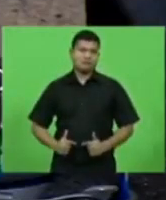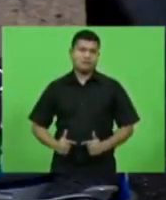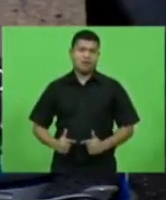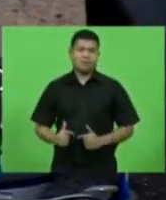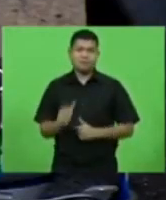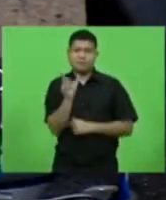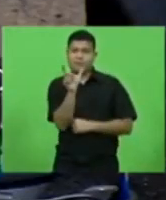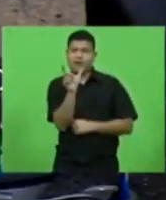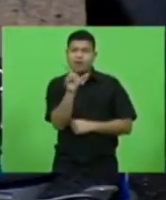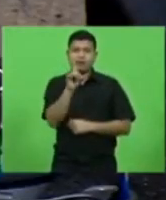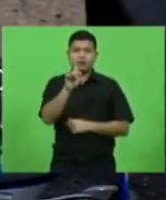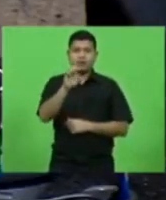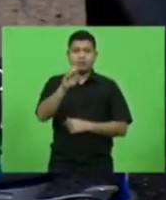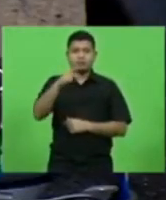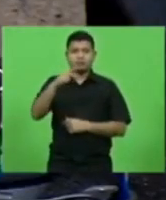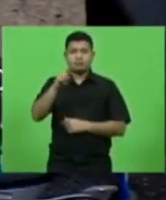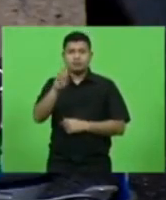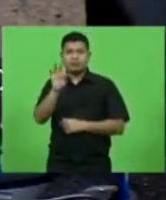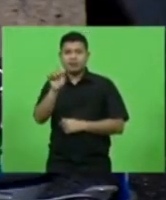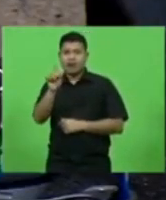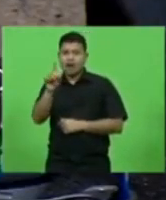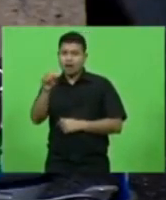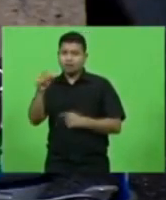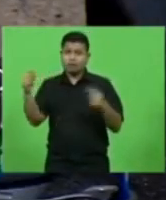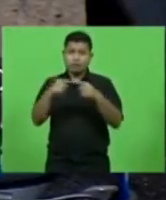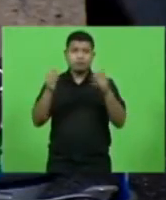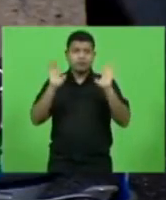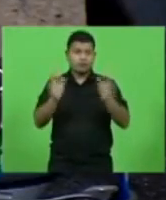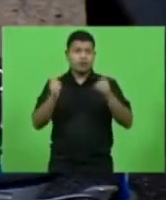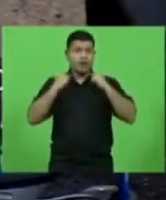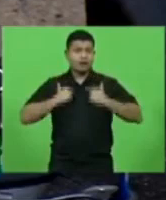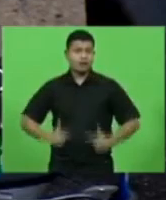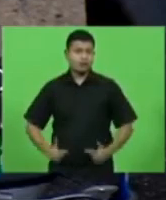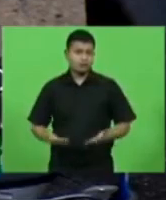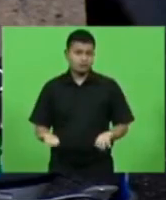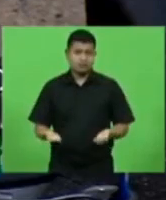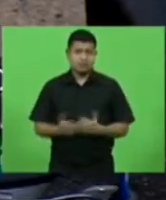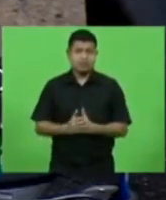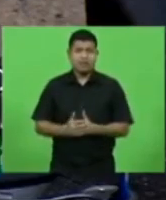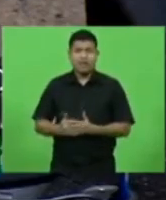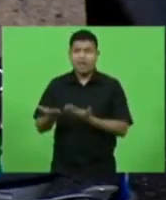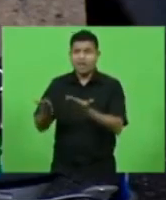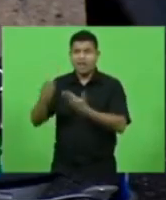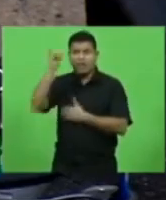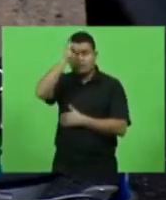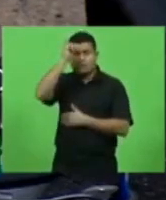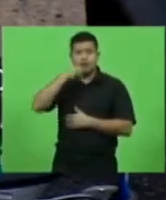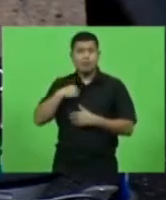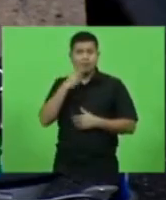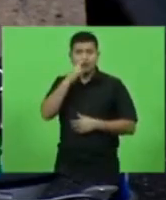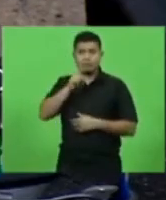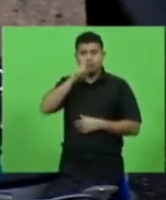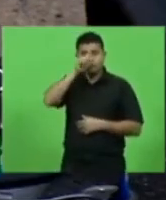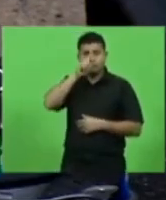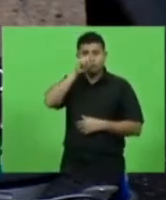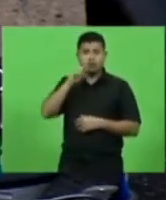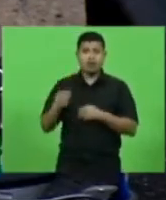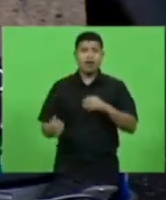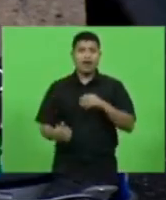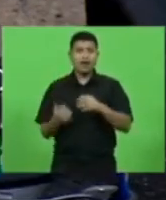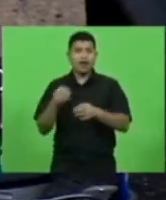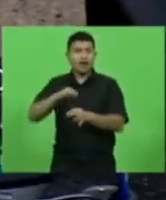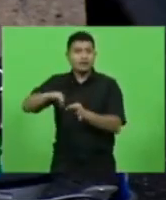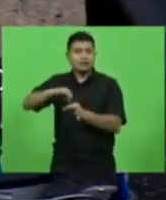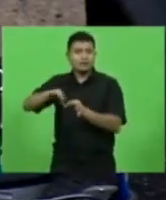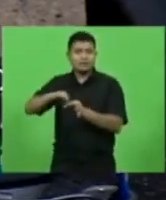ser complementado. Então, diante do perigo desta bobagem chegar às instituições públicas, às